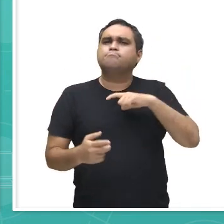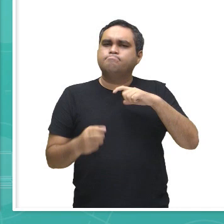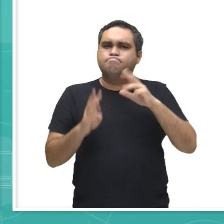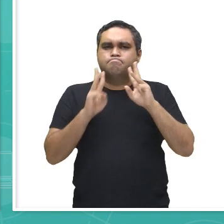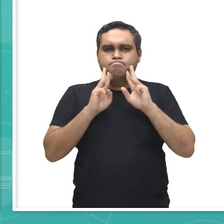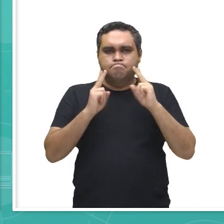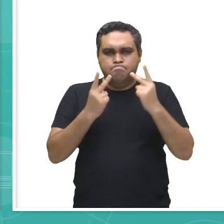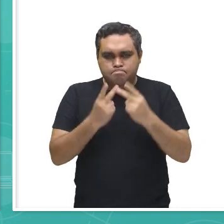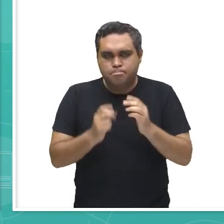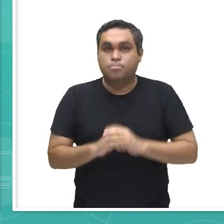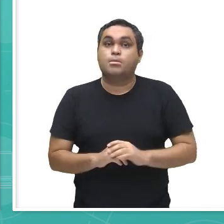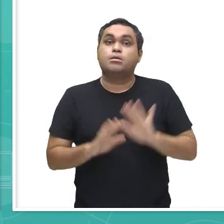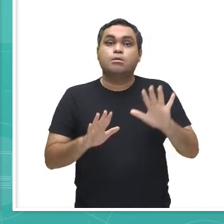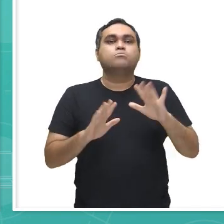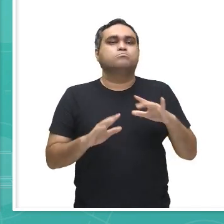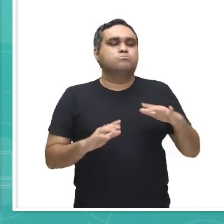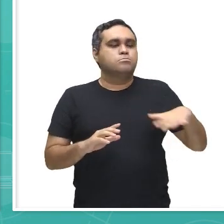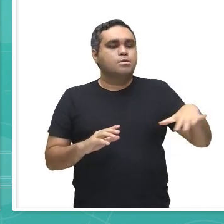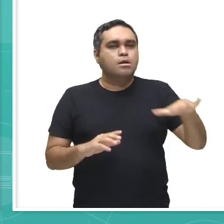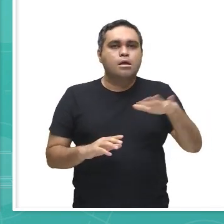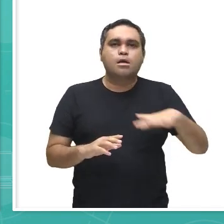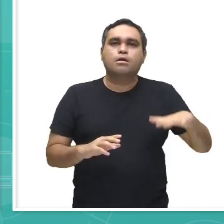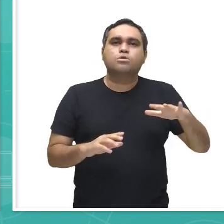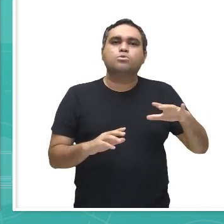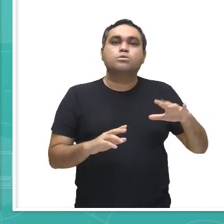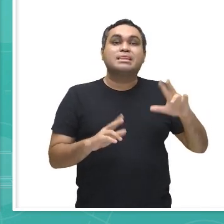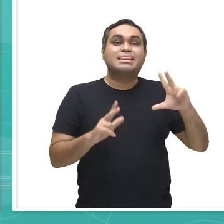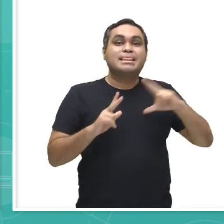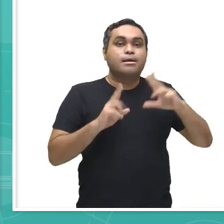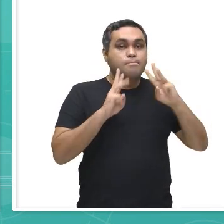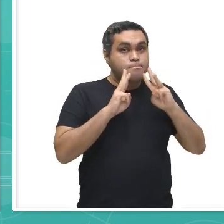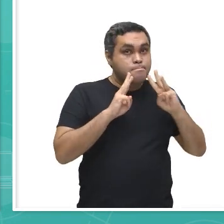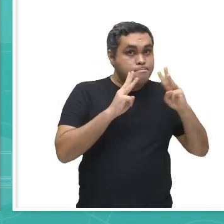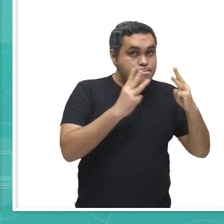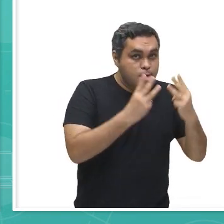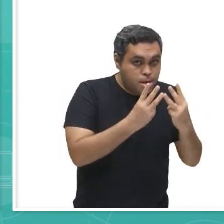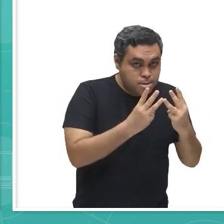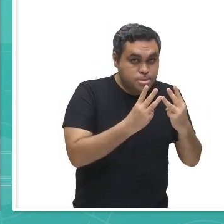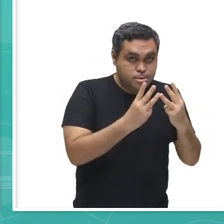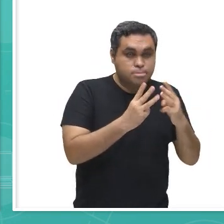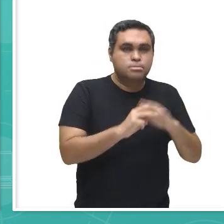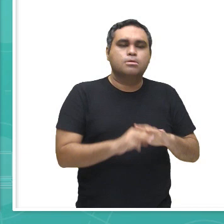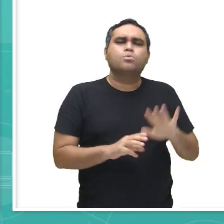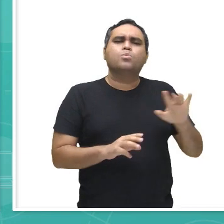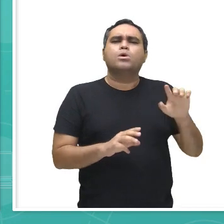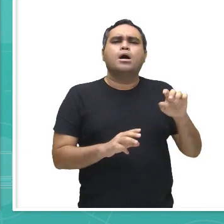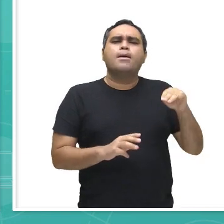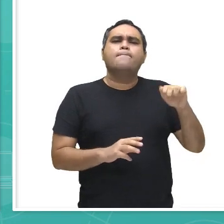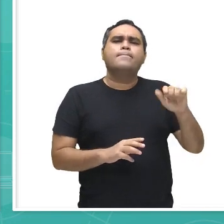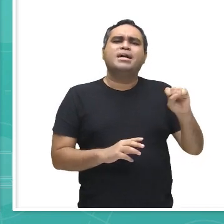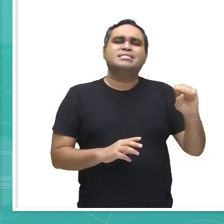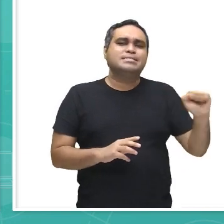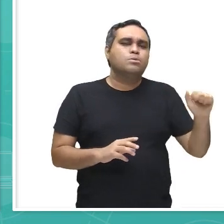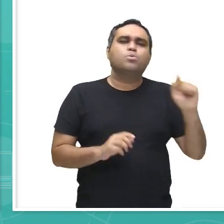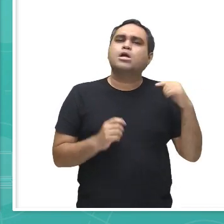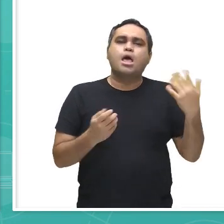O que é a massa para a química, A massa é a quantidade, é quando a gente consegue